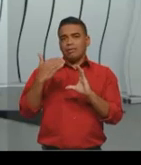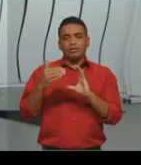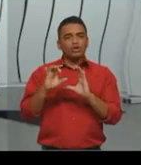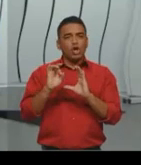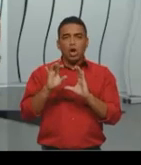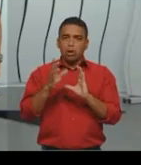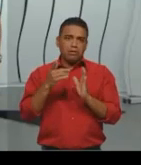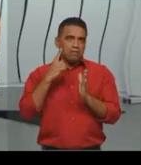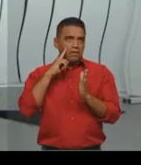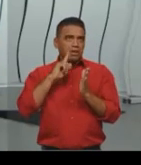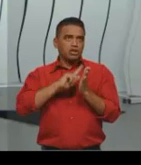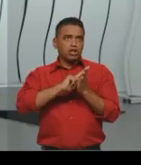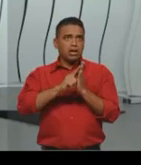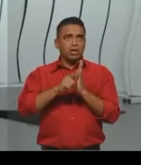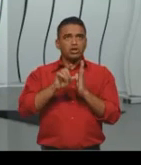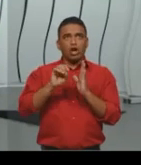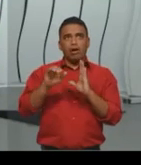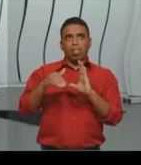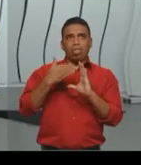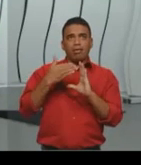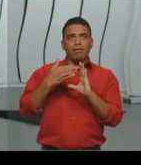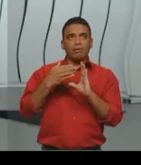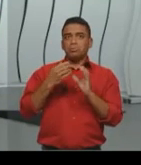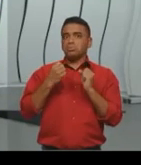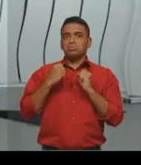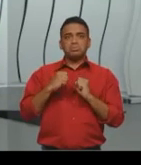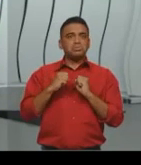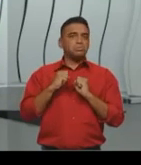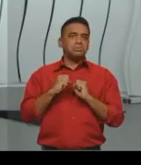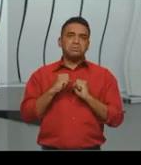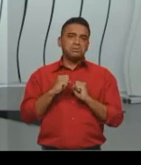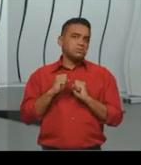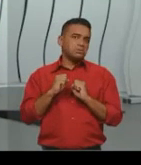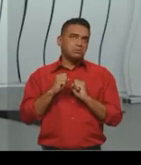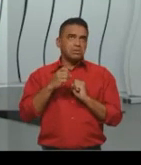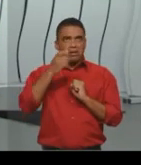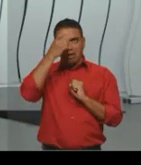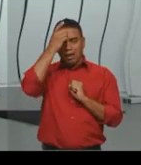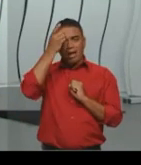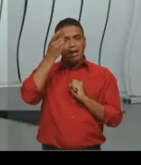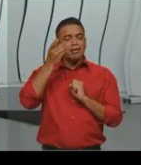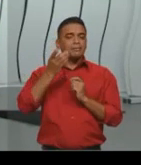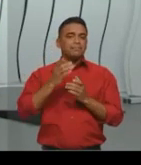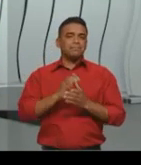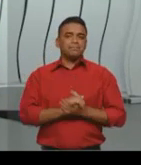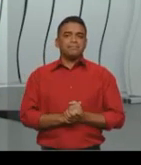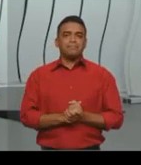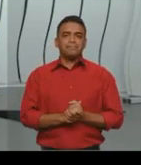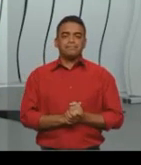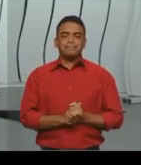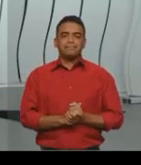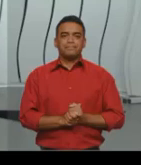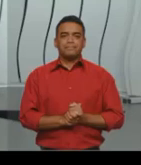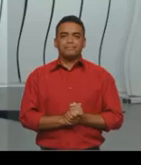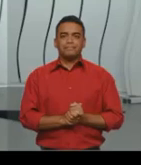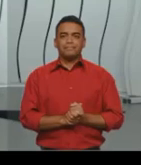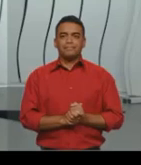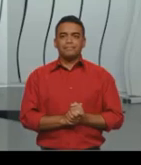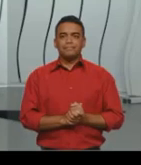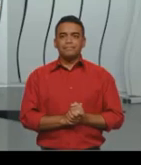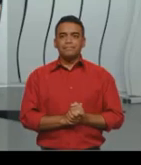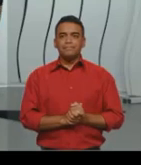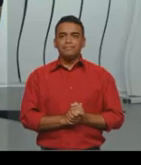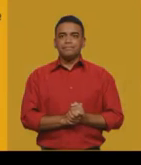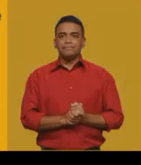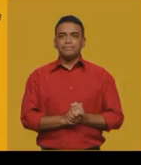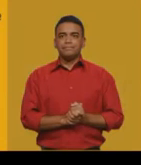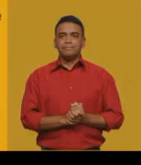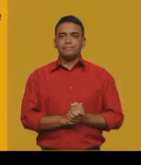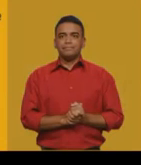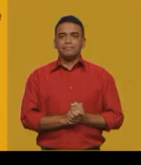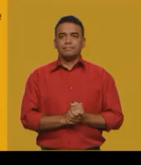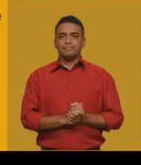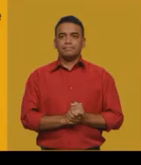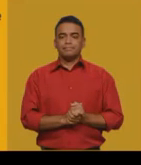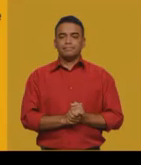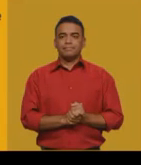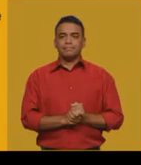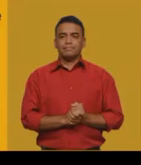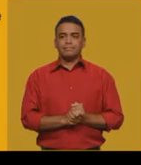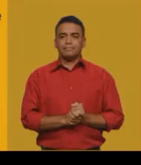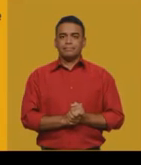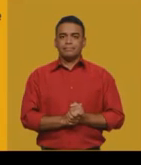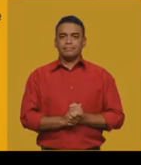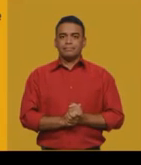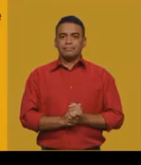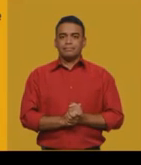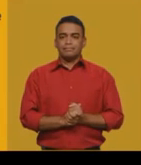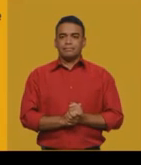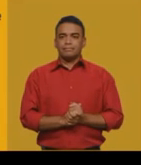gênero, e não criá-lo. Então, é biografia, né? Que é... A biography uses many